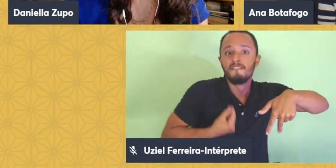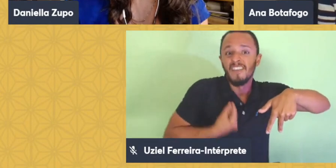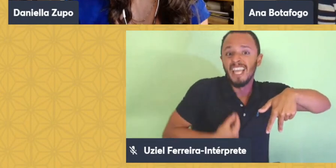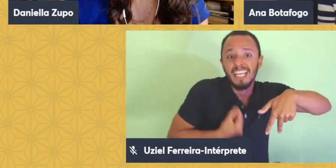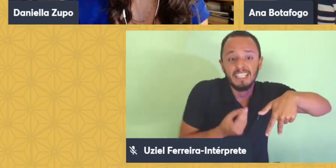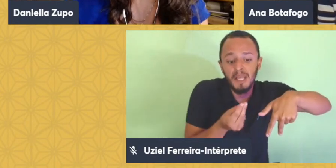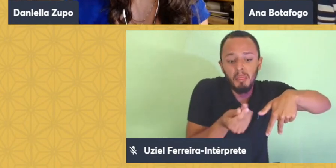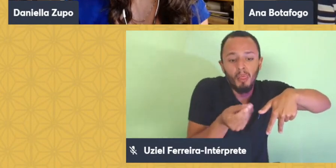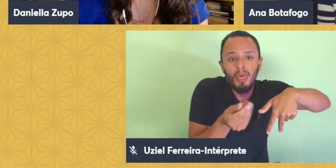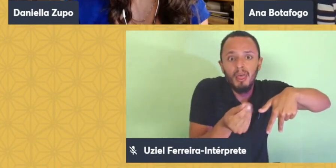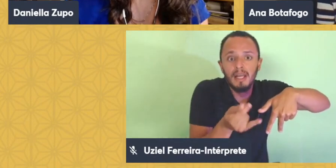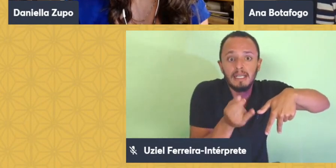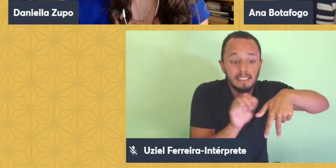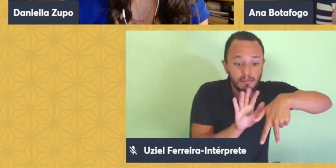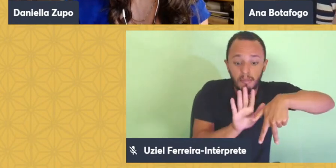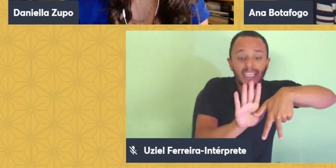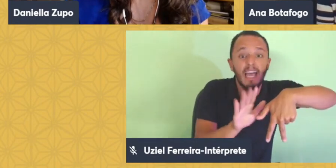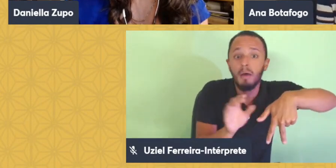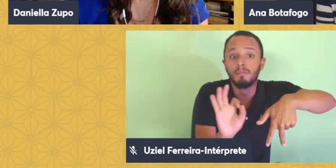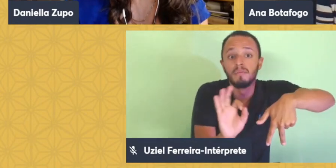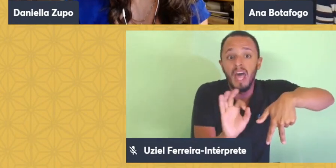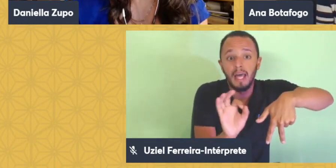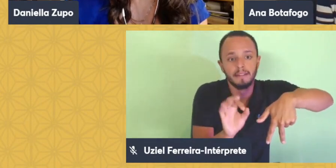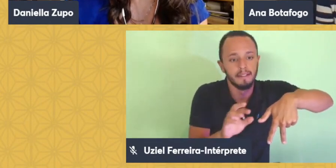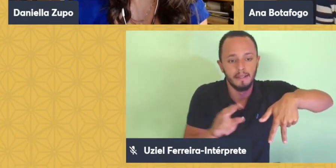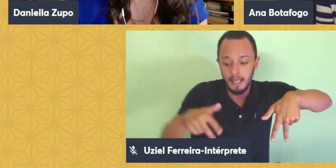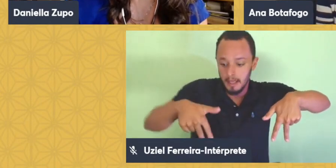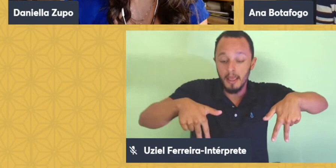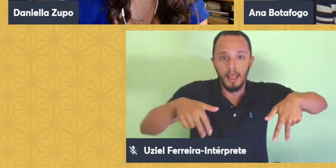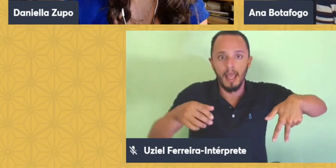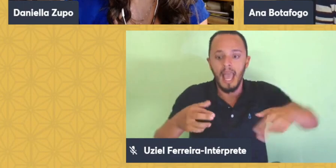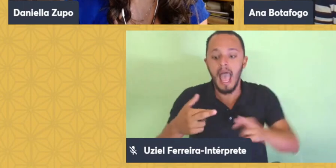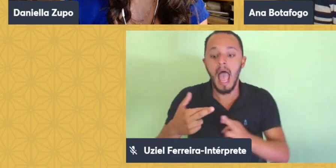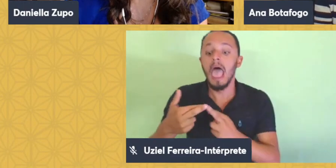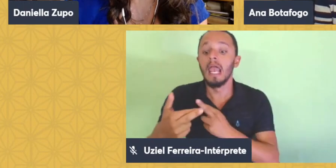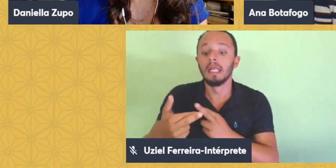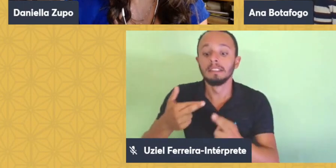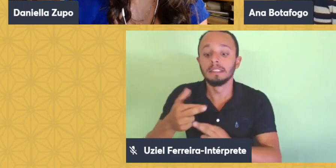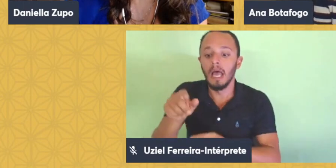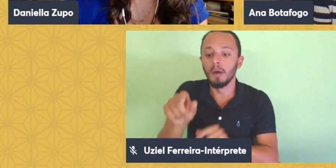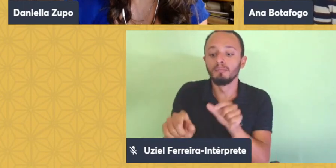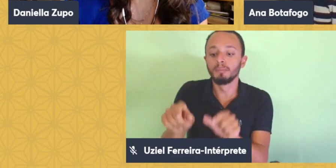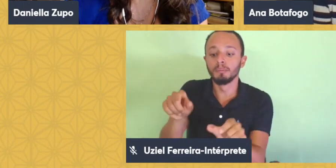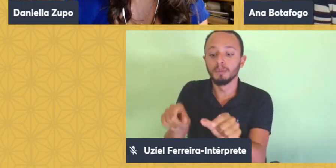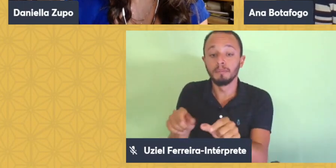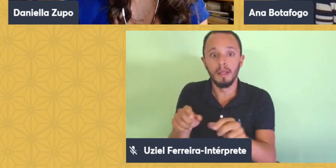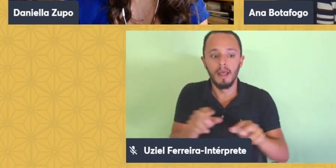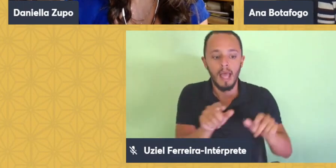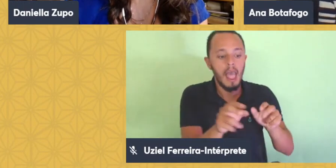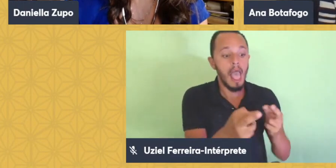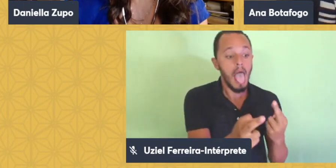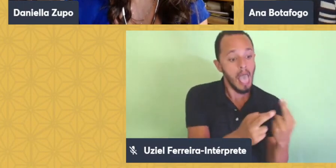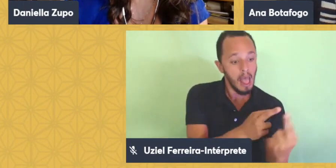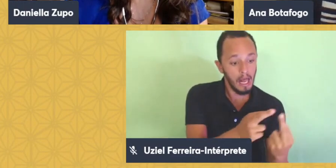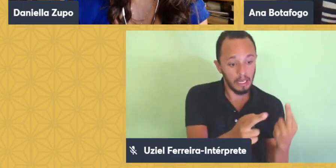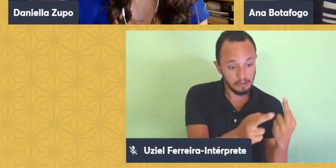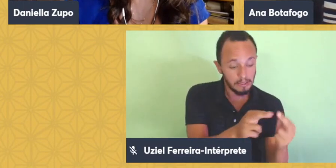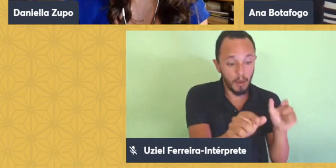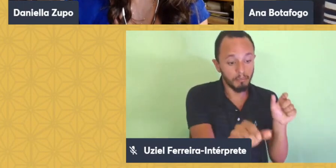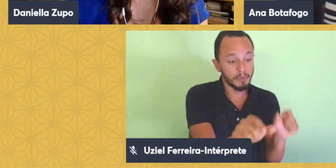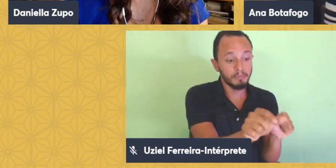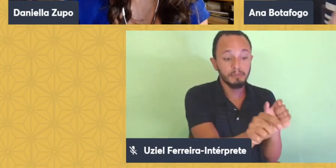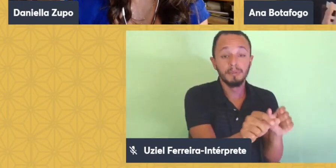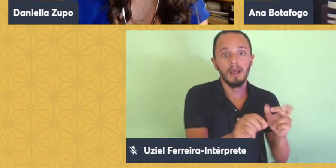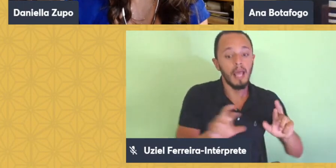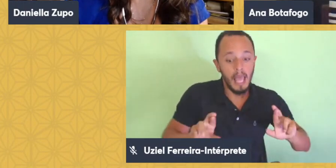vida em sua expressão Nossa resposta intuitiva uma pessoa é determinada pela forma como